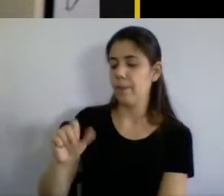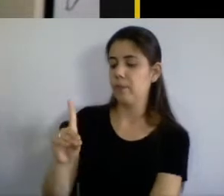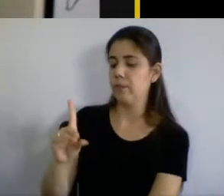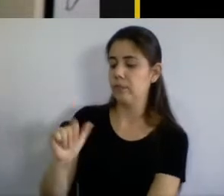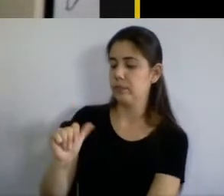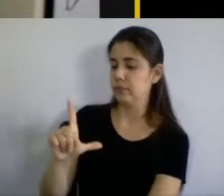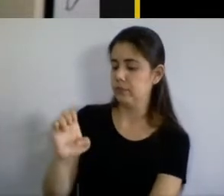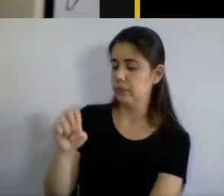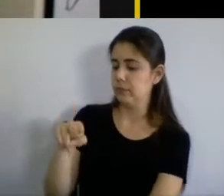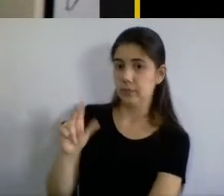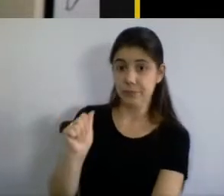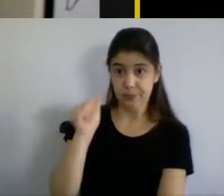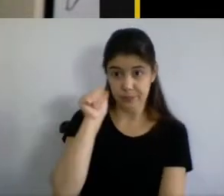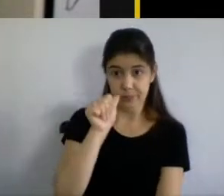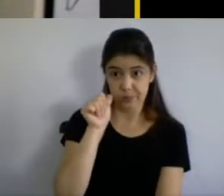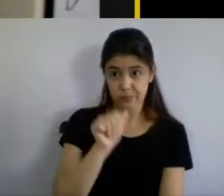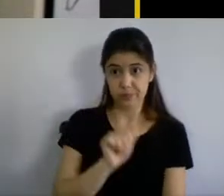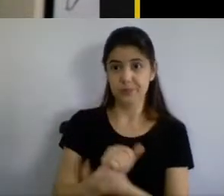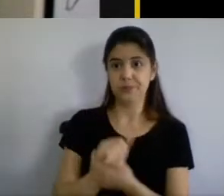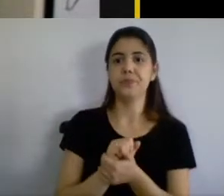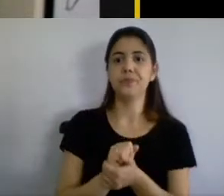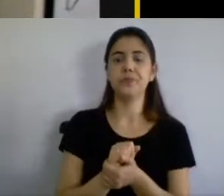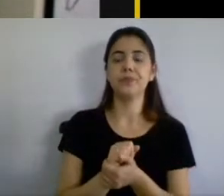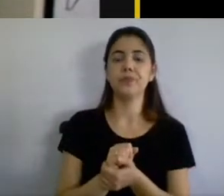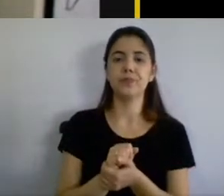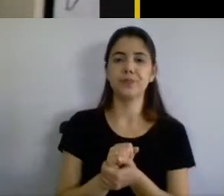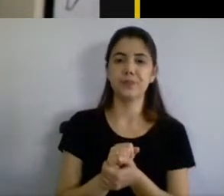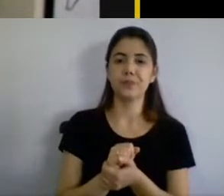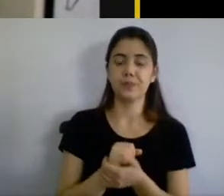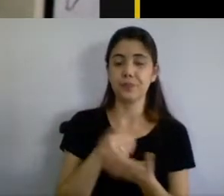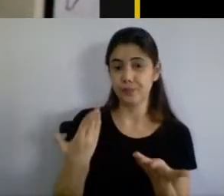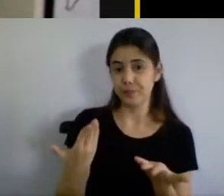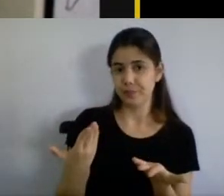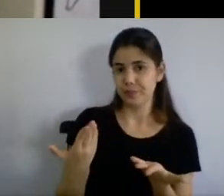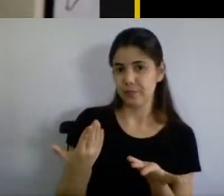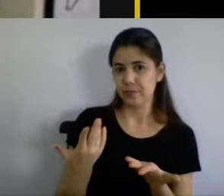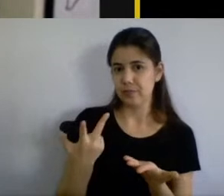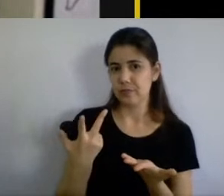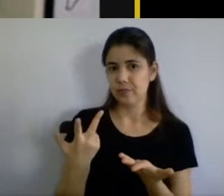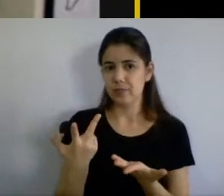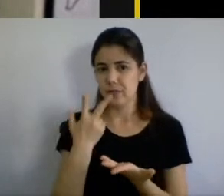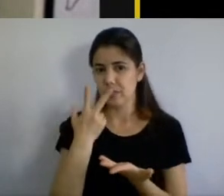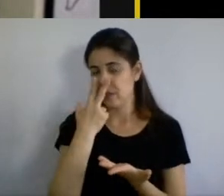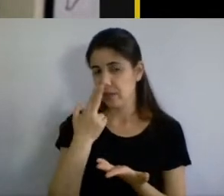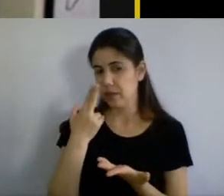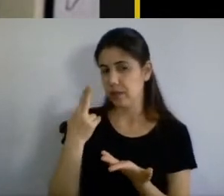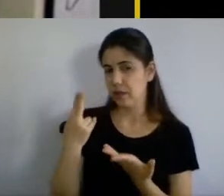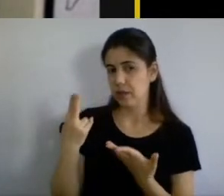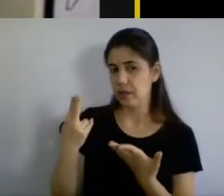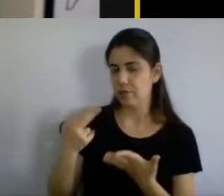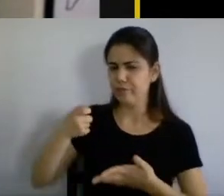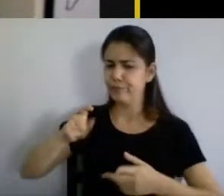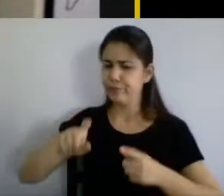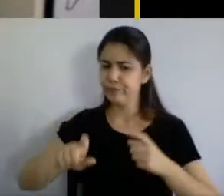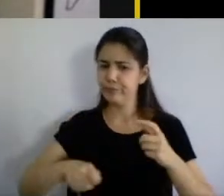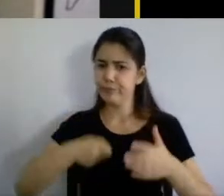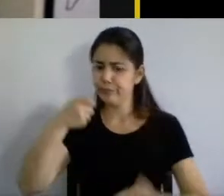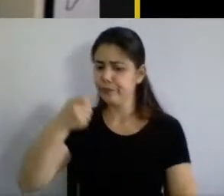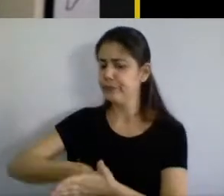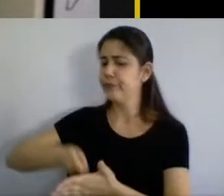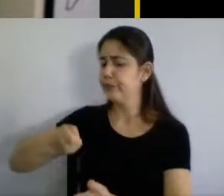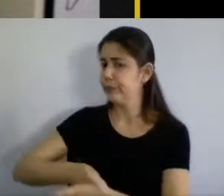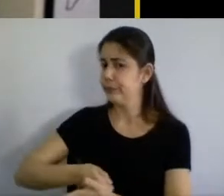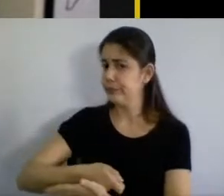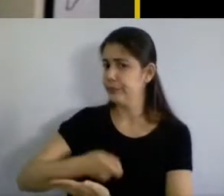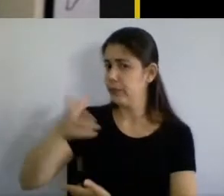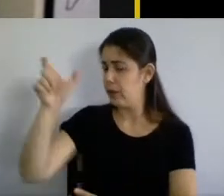defender gente que seria cabra, um cabra da peste, como ela faz lá com o agregado,